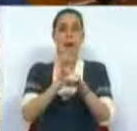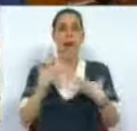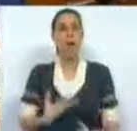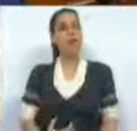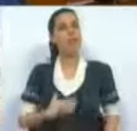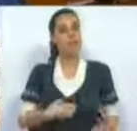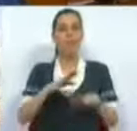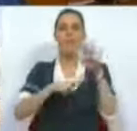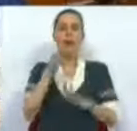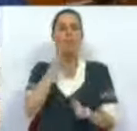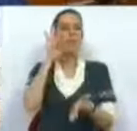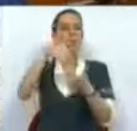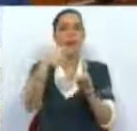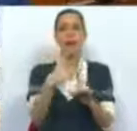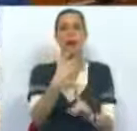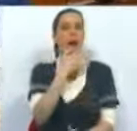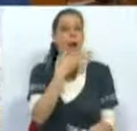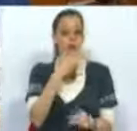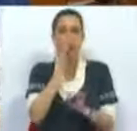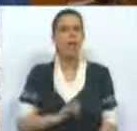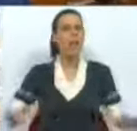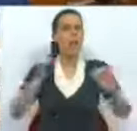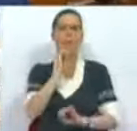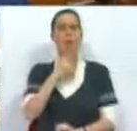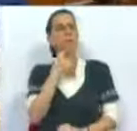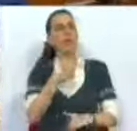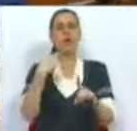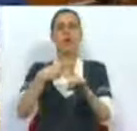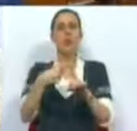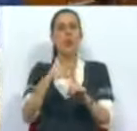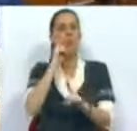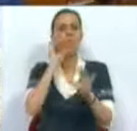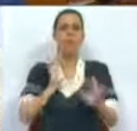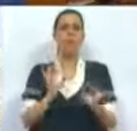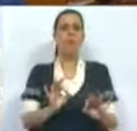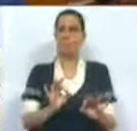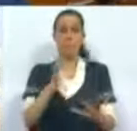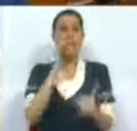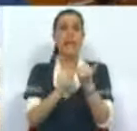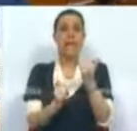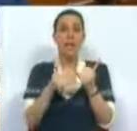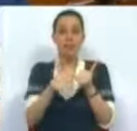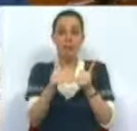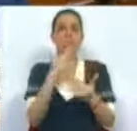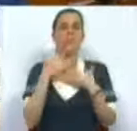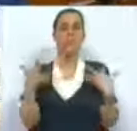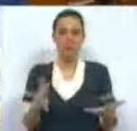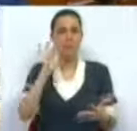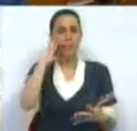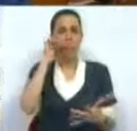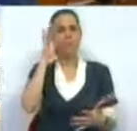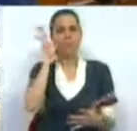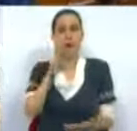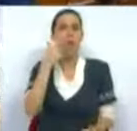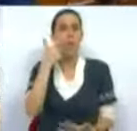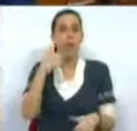estamos a passar, produza resultados positivos. Ninguém pode assegurar que o sucesso está garantido. Os riscos que enfrentamos são grandes e bem